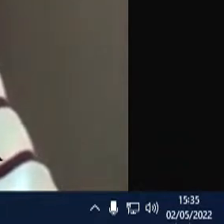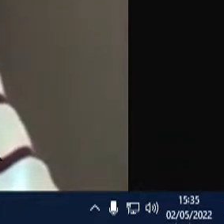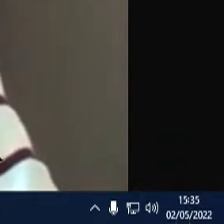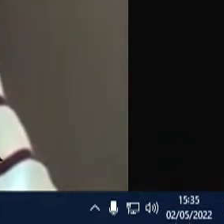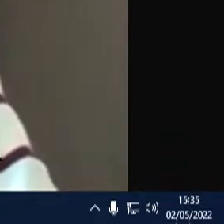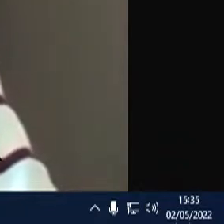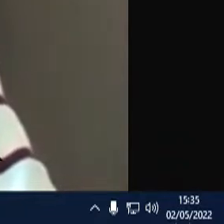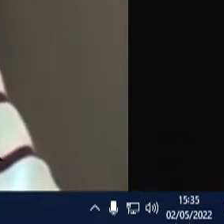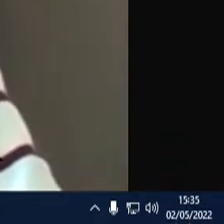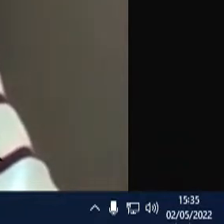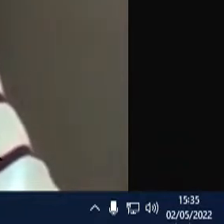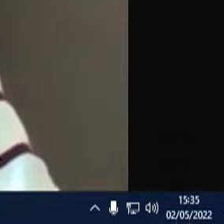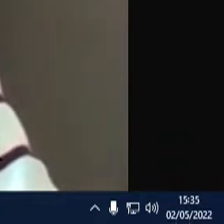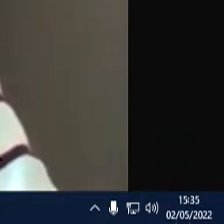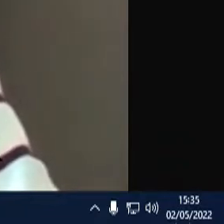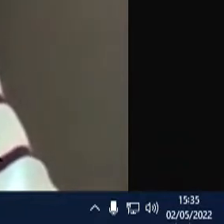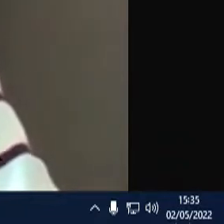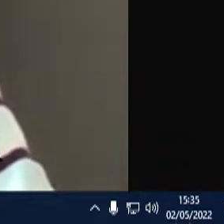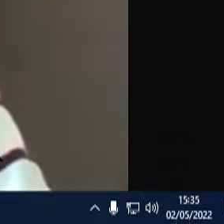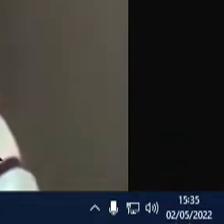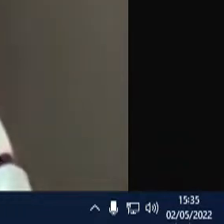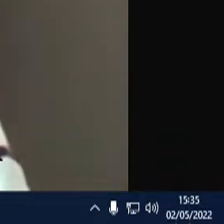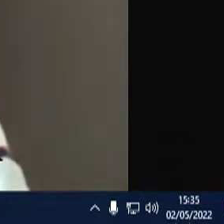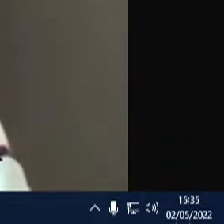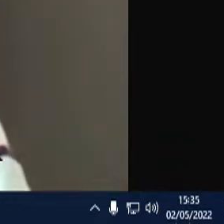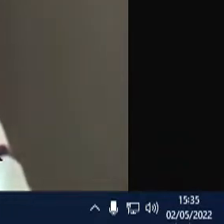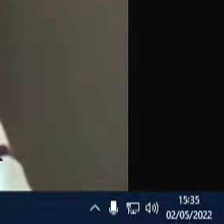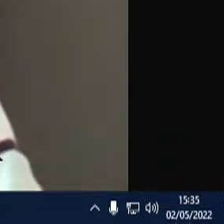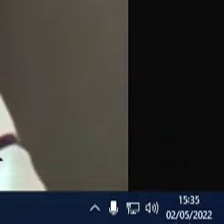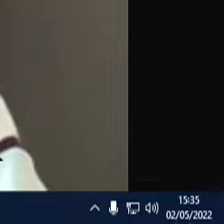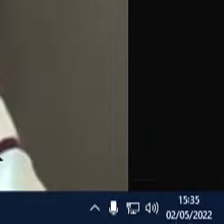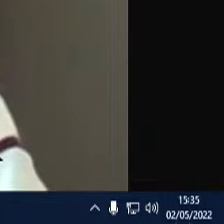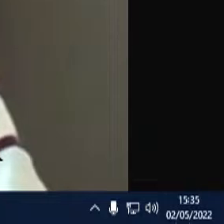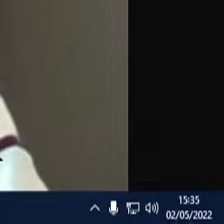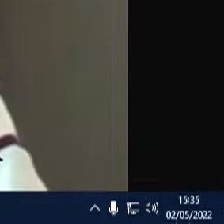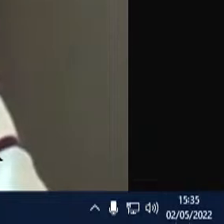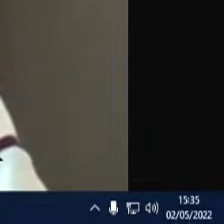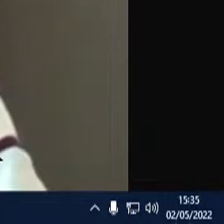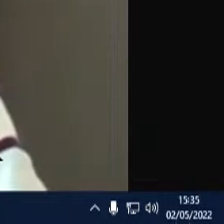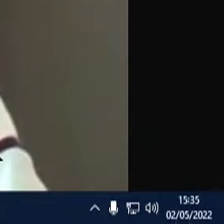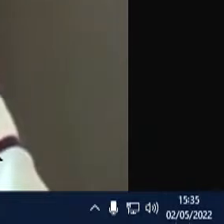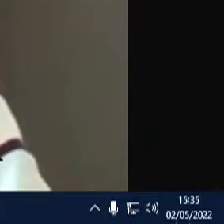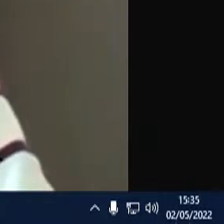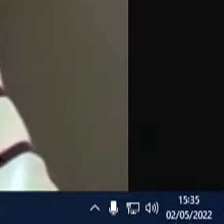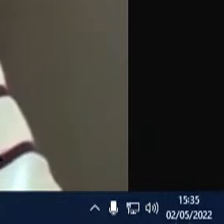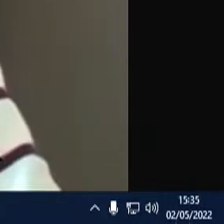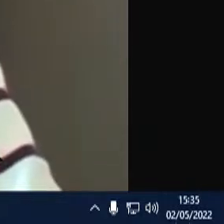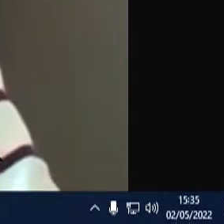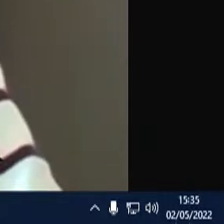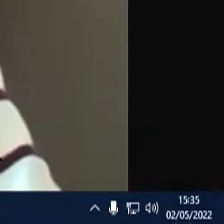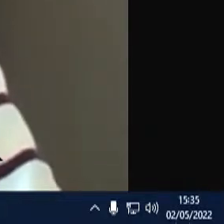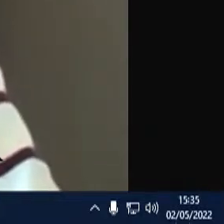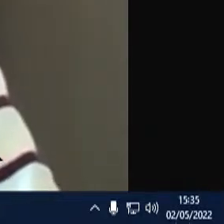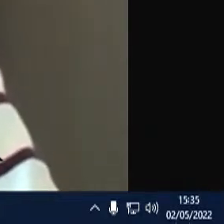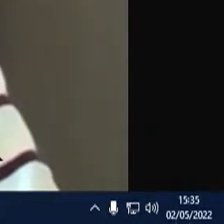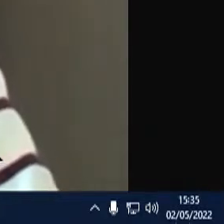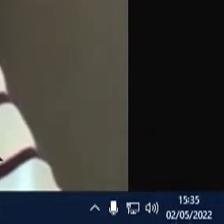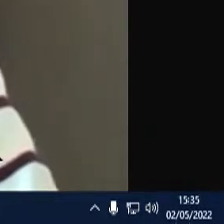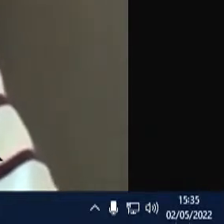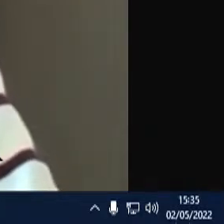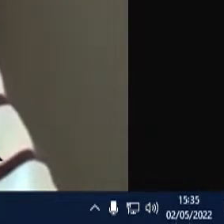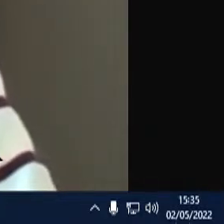podemos fazer com que o centro de Campinas chegue naquele ponto que está o centro velho de São Paulo. Nós precisamos